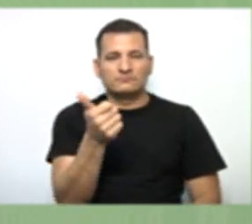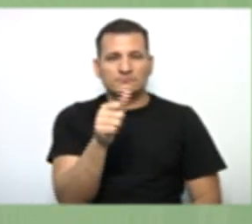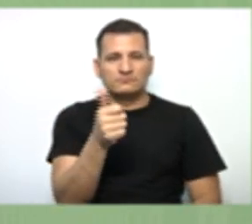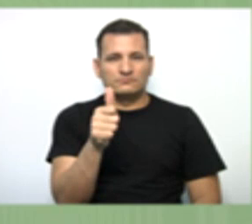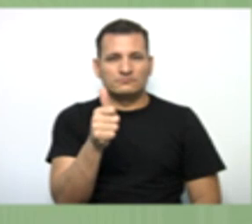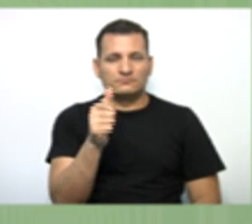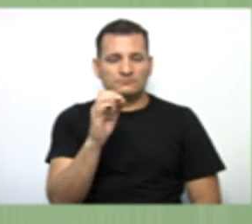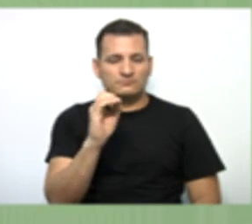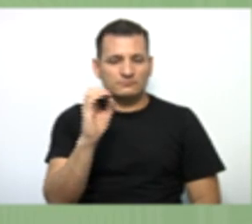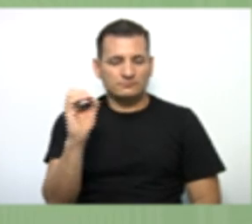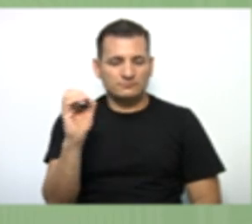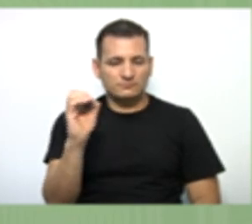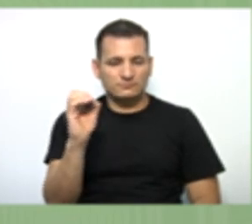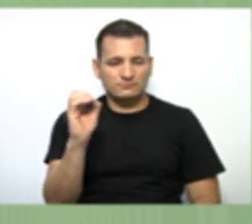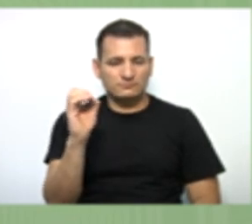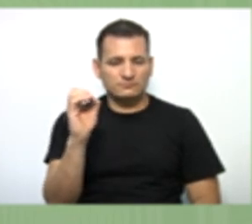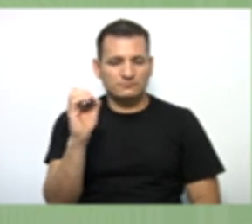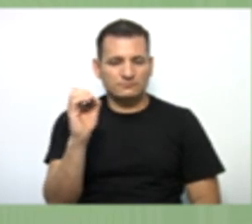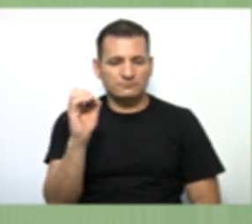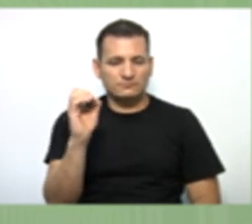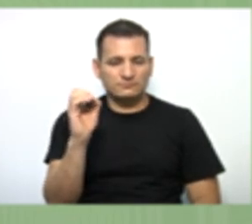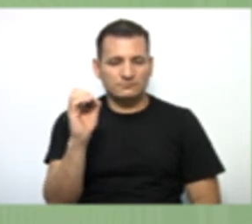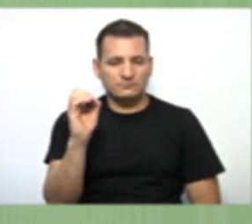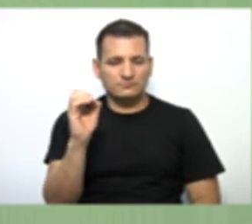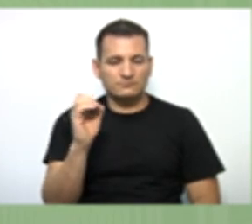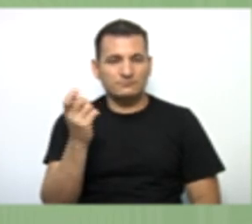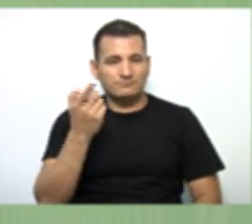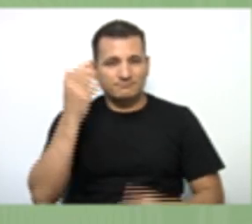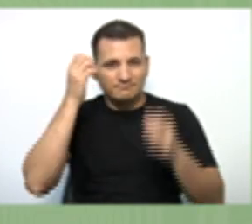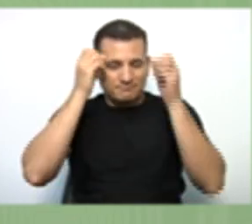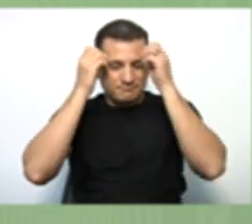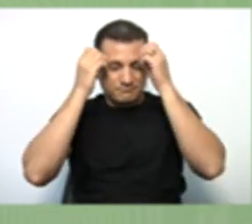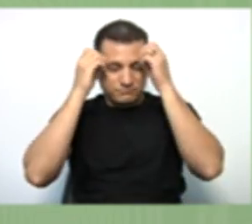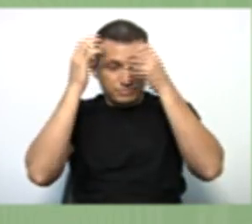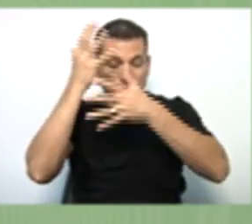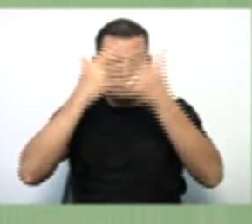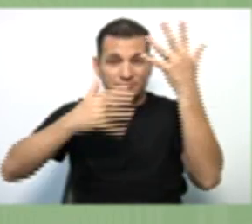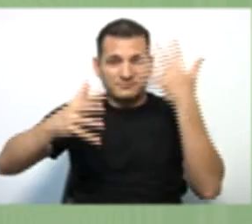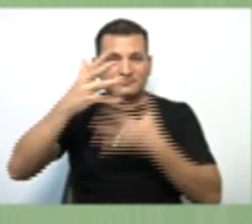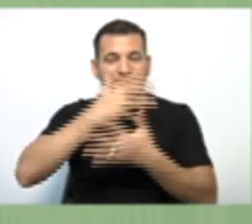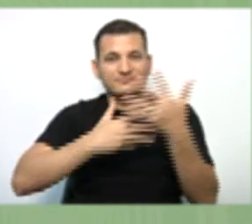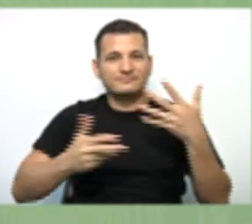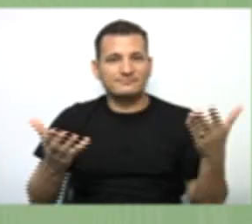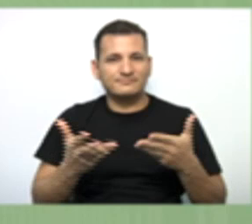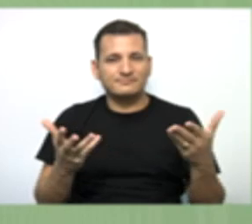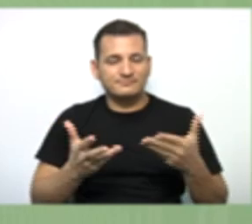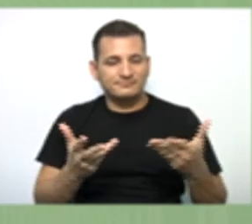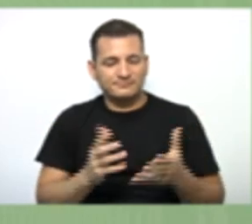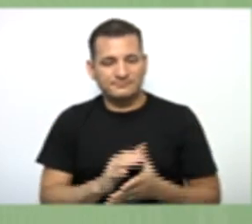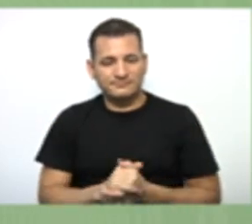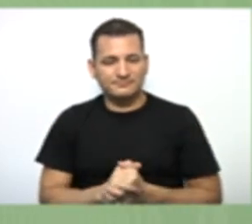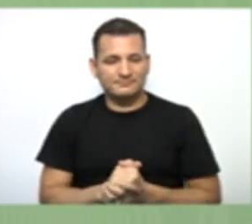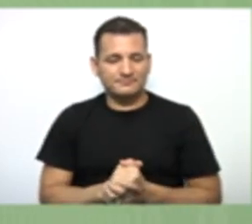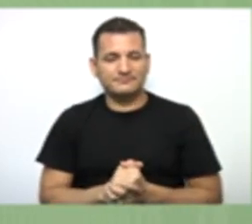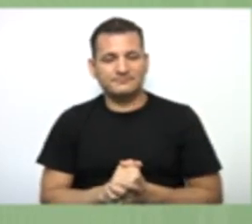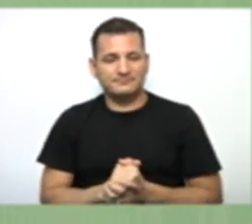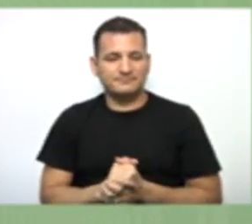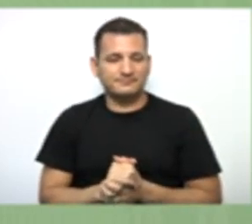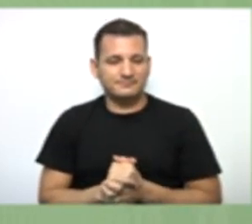0. Então, aí agora minha cabeça explodiu, gente. A mesma